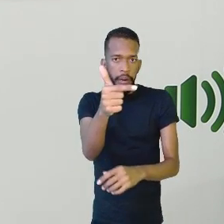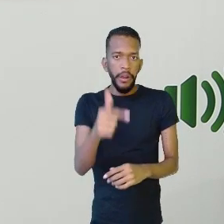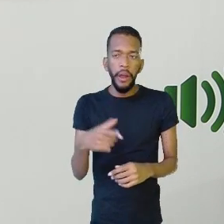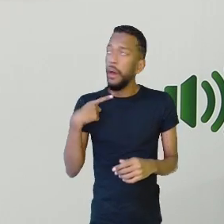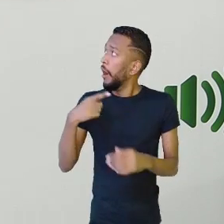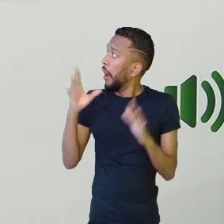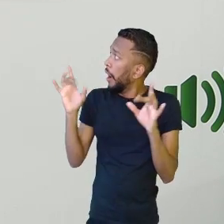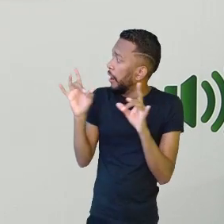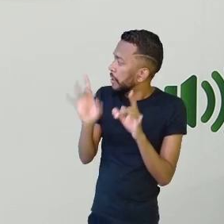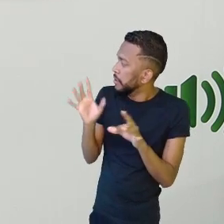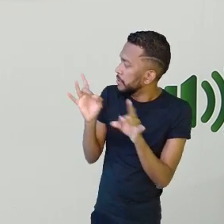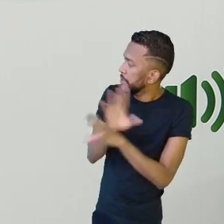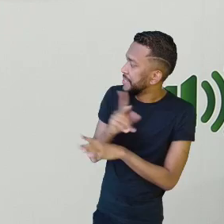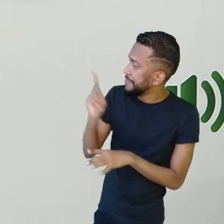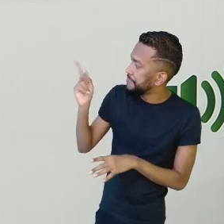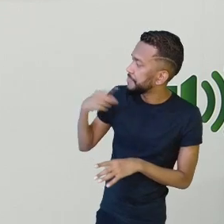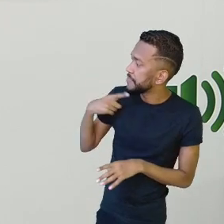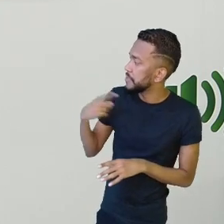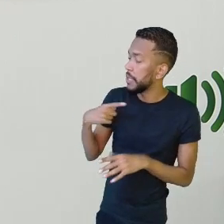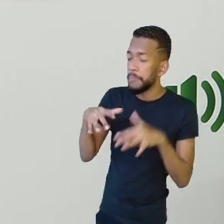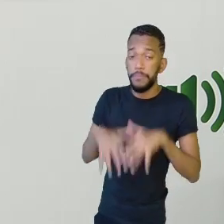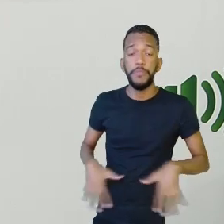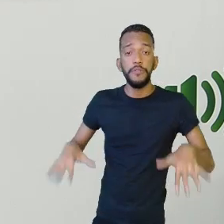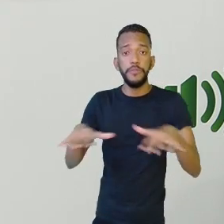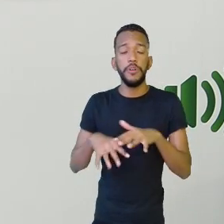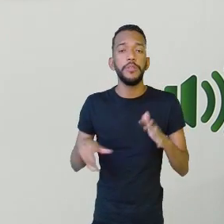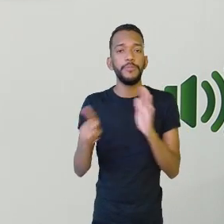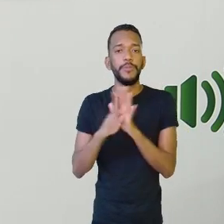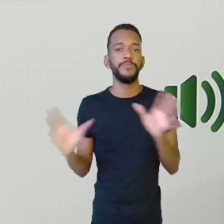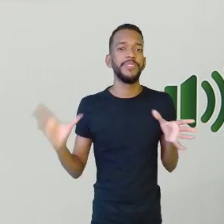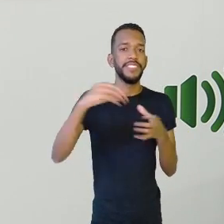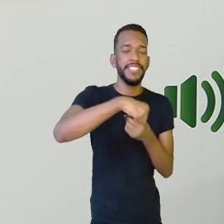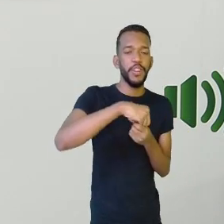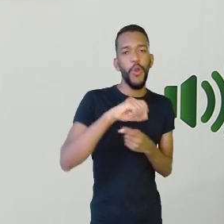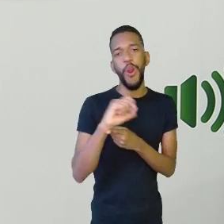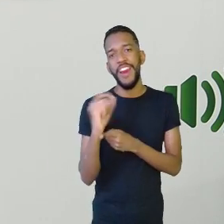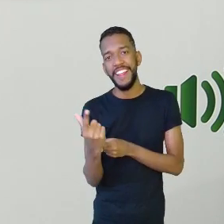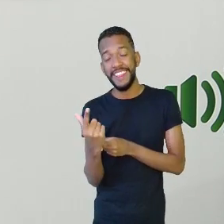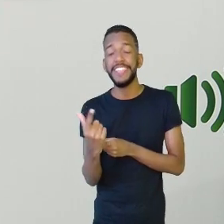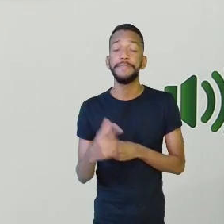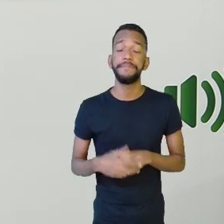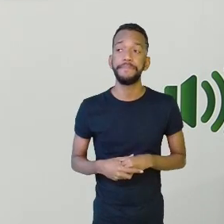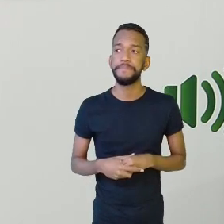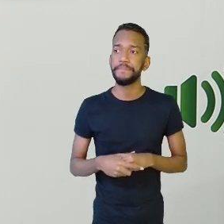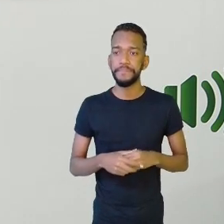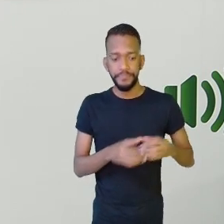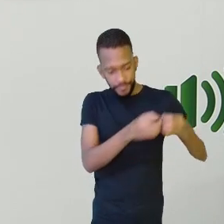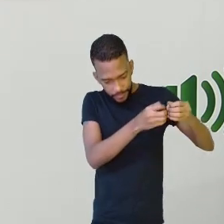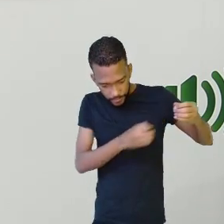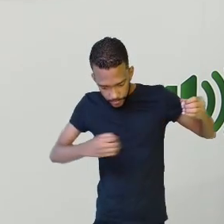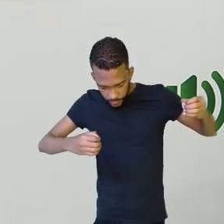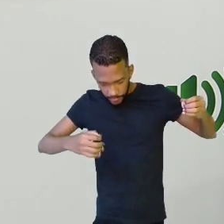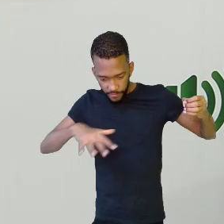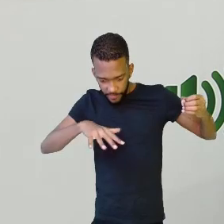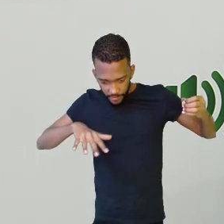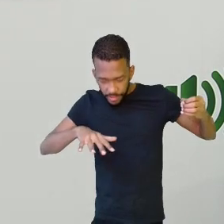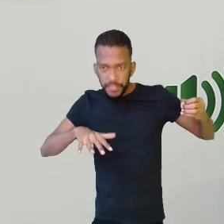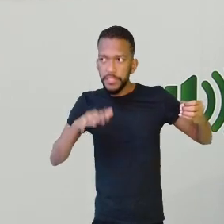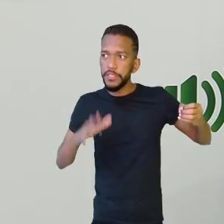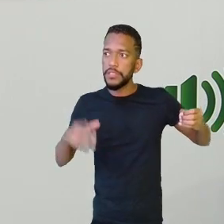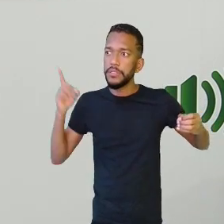um pequeno povoado fazendo parte de Olinda. E como ele fala aí, ó, esse foral, ele é um